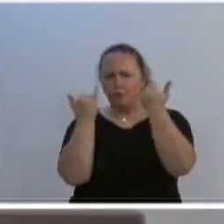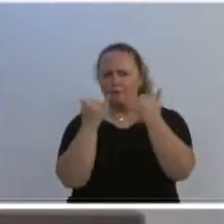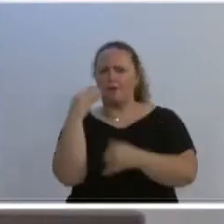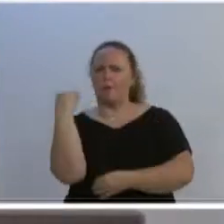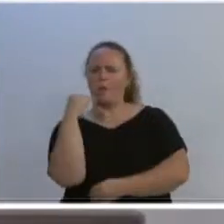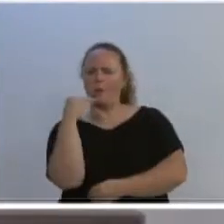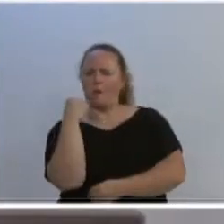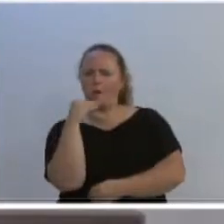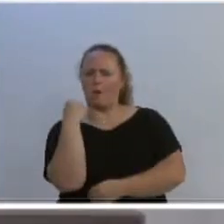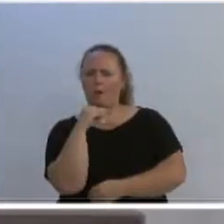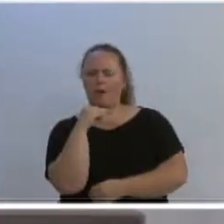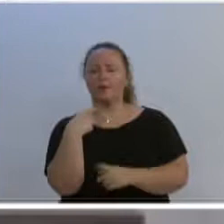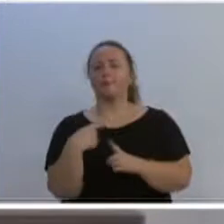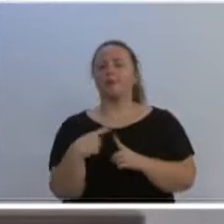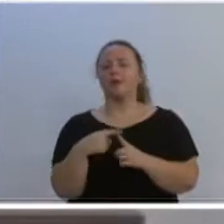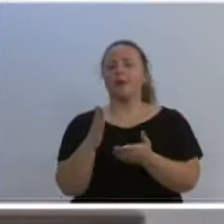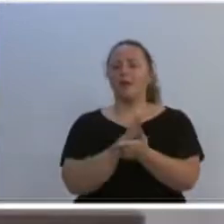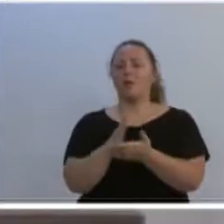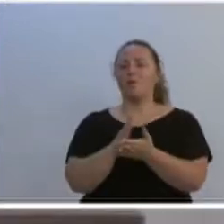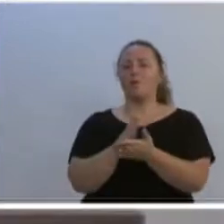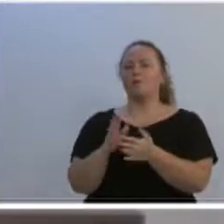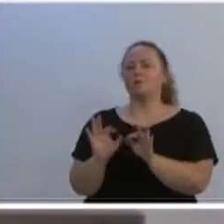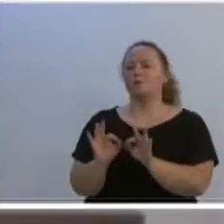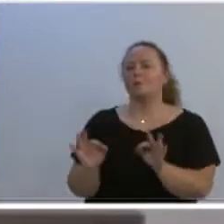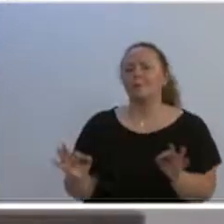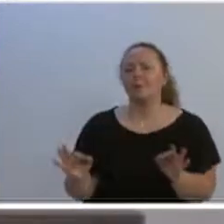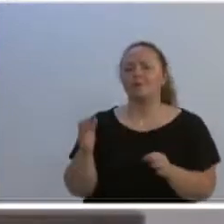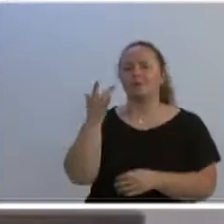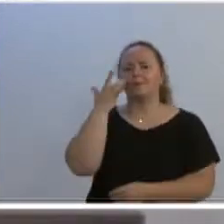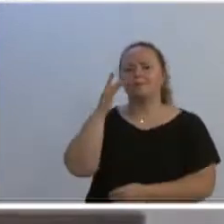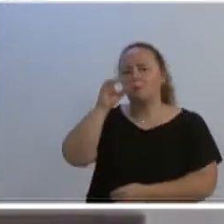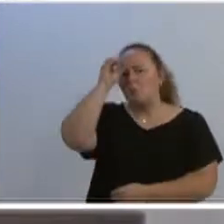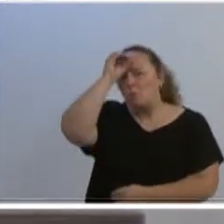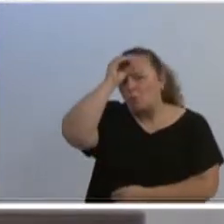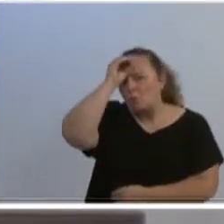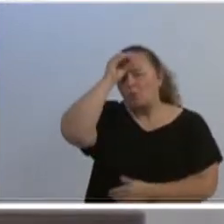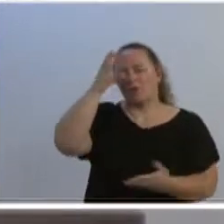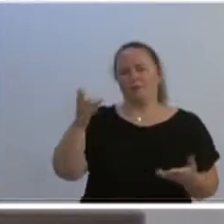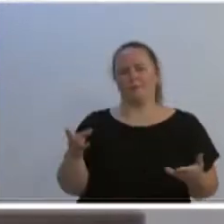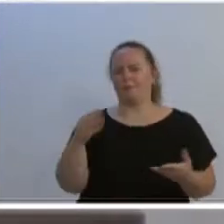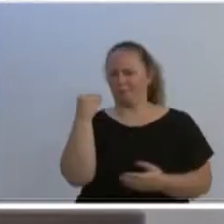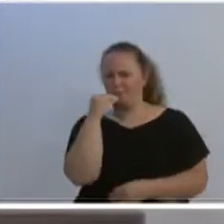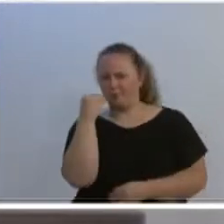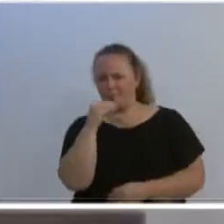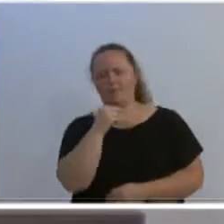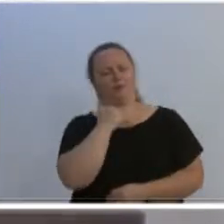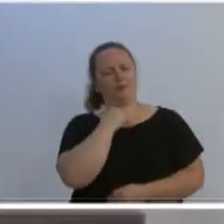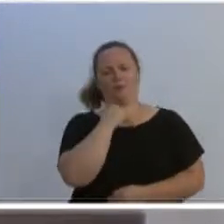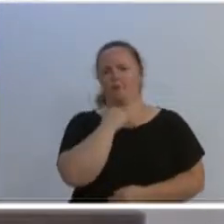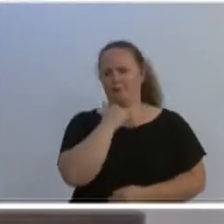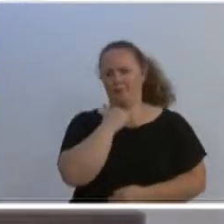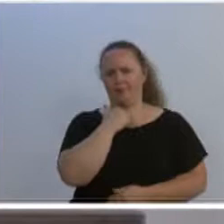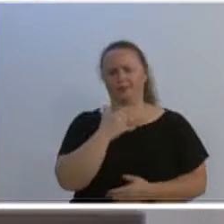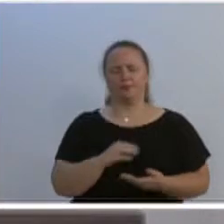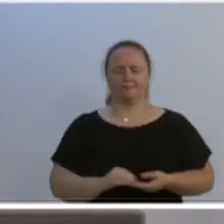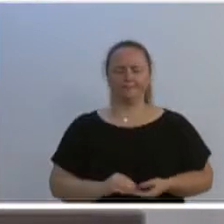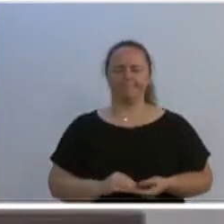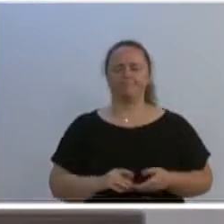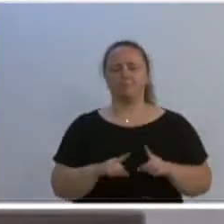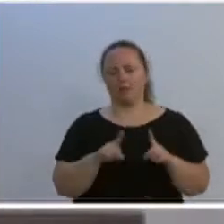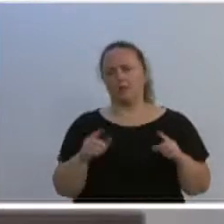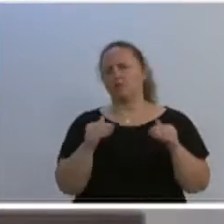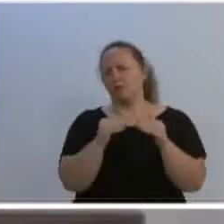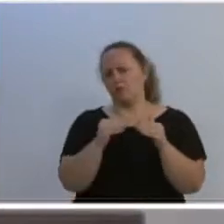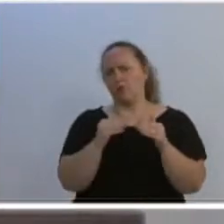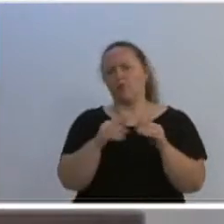que mais humildes, muitas vezes, não têm acesso à informação que efetivamente deveriam ter. Então, concordo com Vossa Excelência em